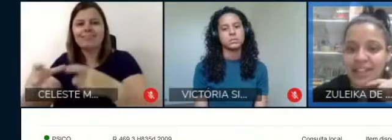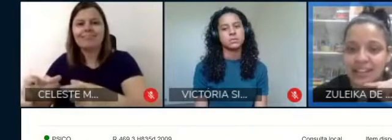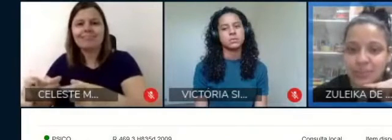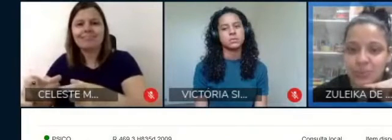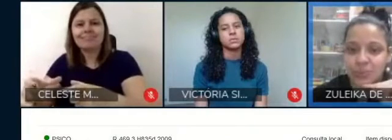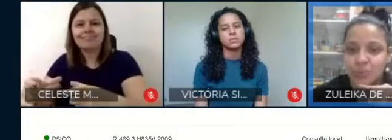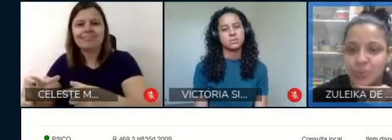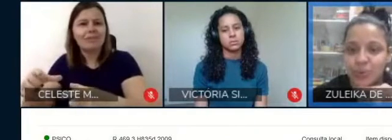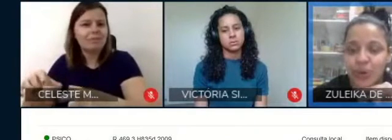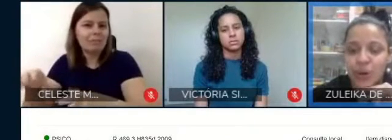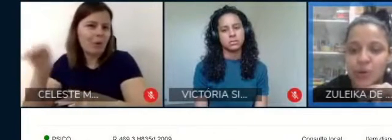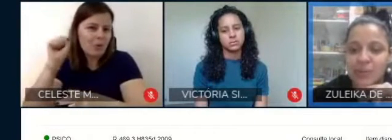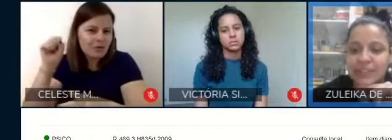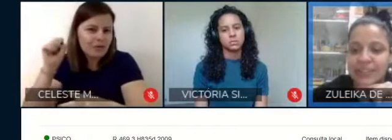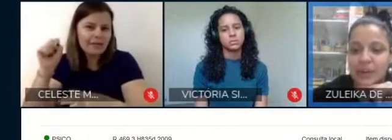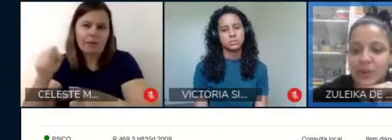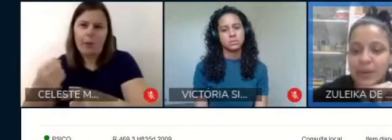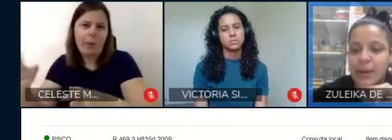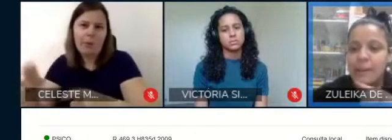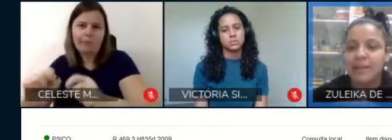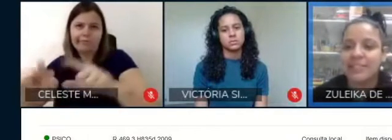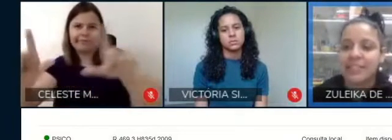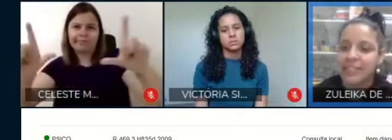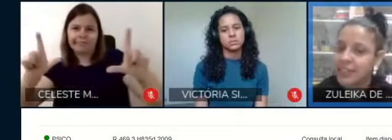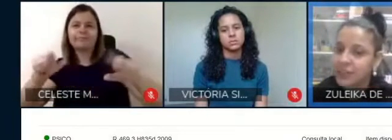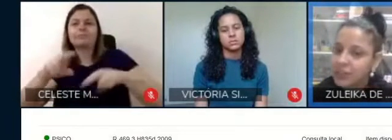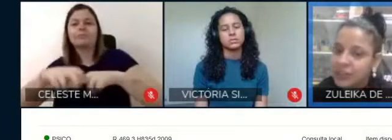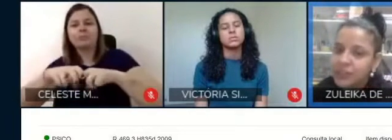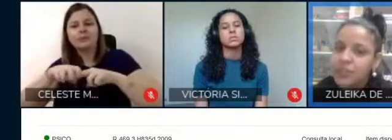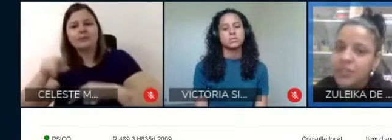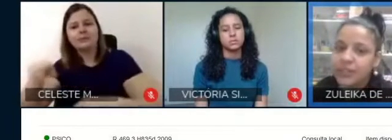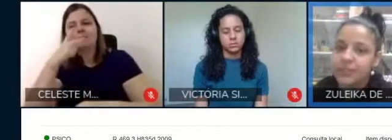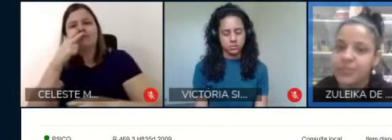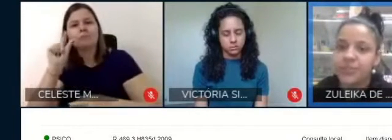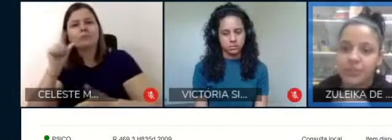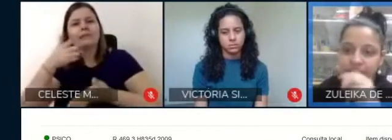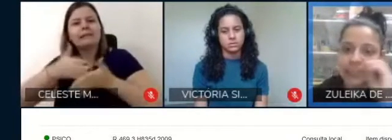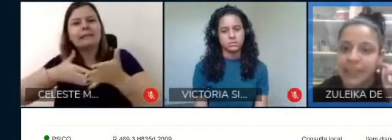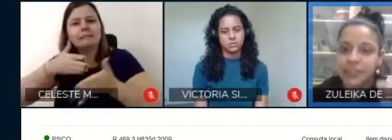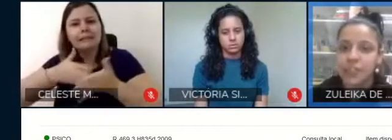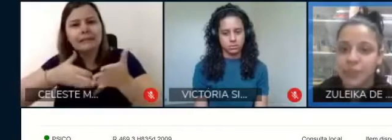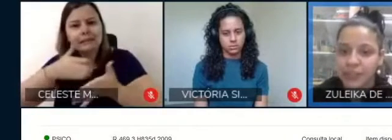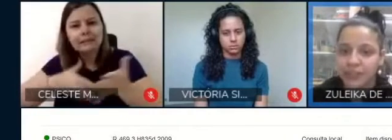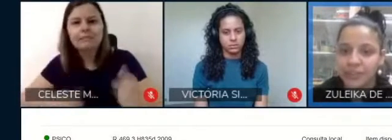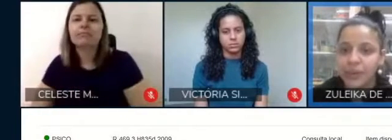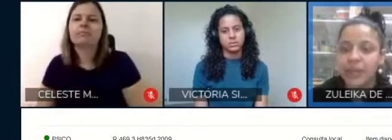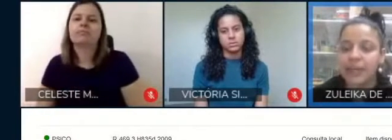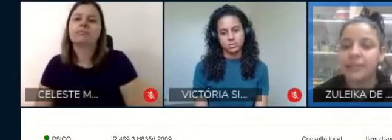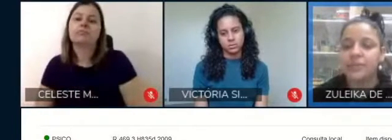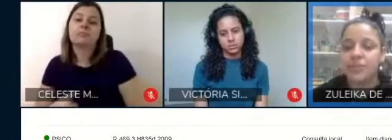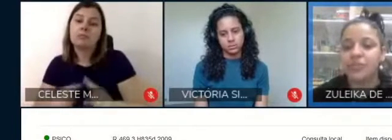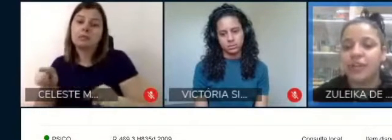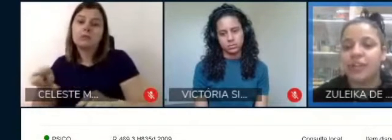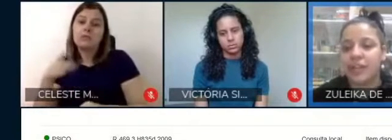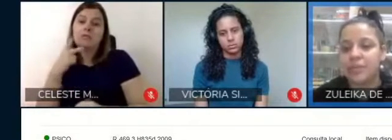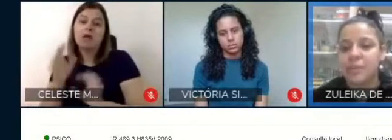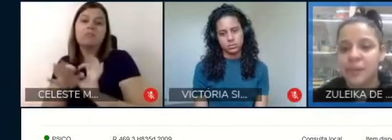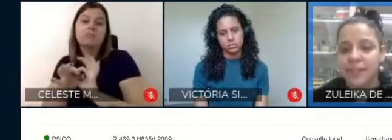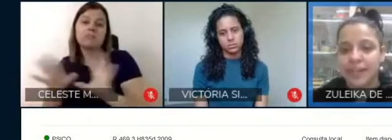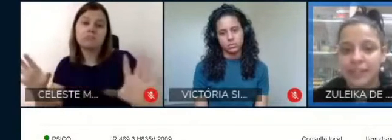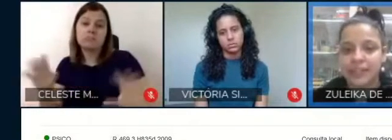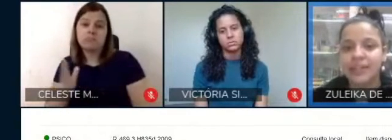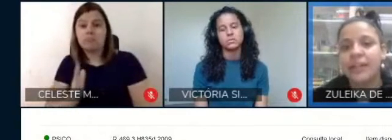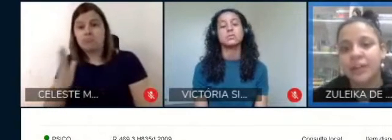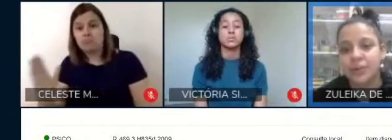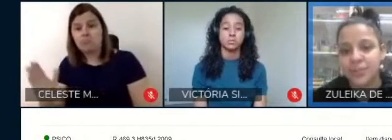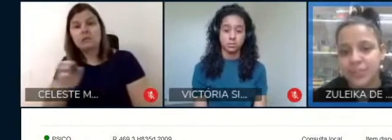ficando nesse status o material. Mas aqui no canto direito diz que o item está disponível, então se eu for até